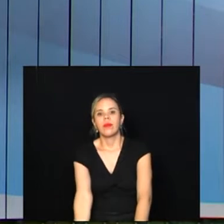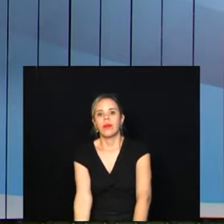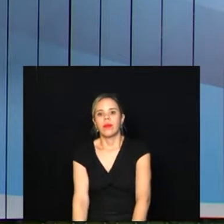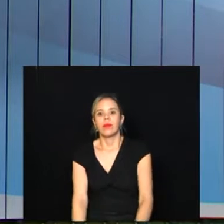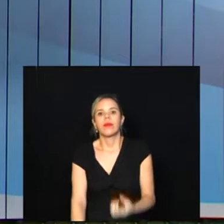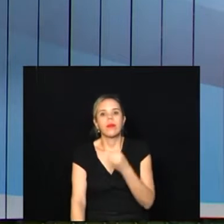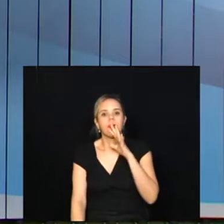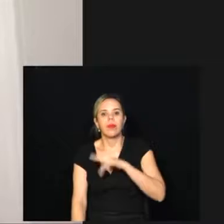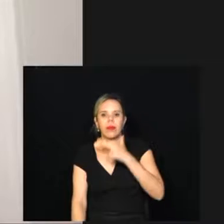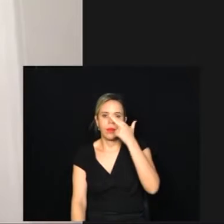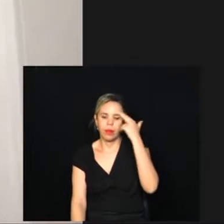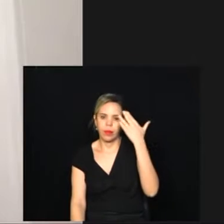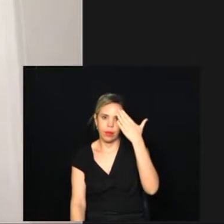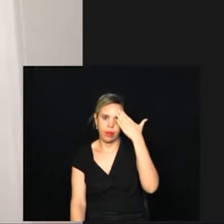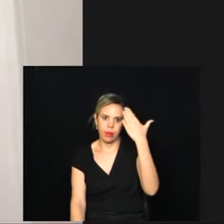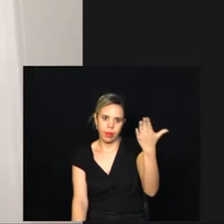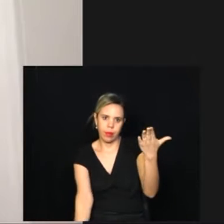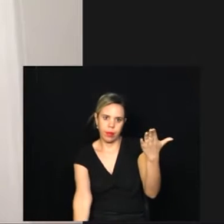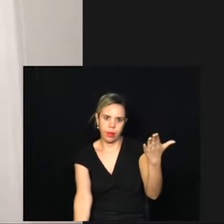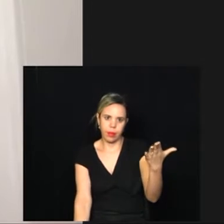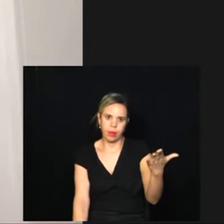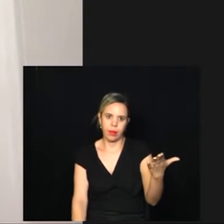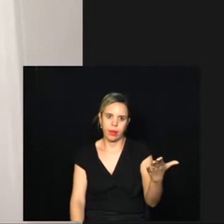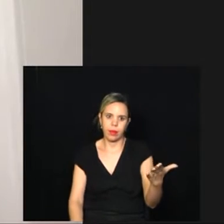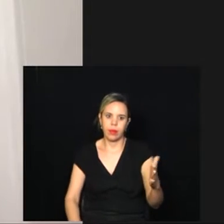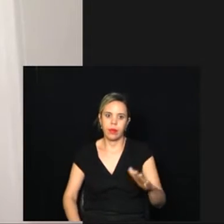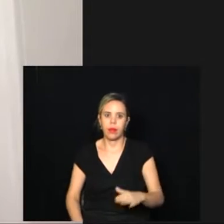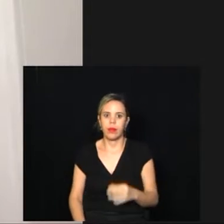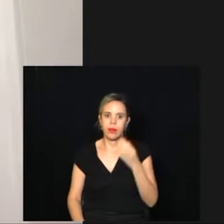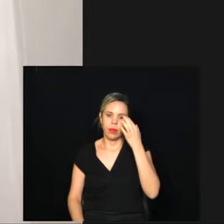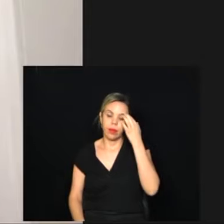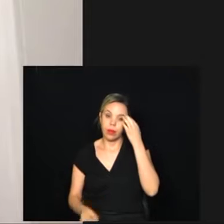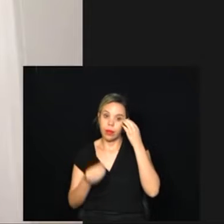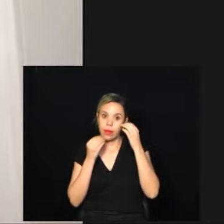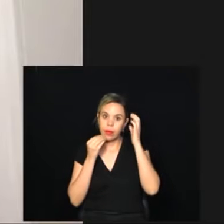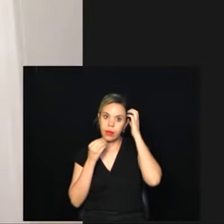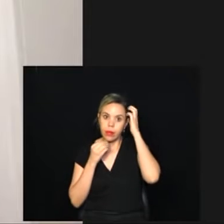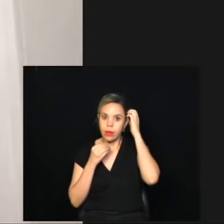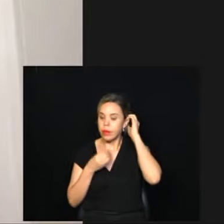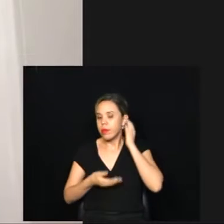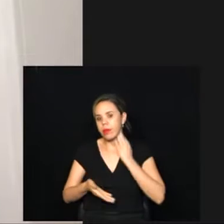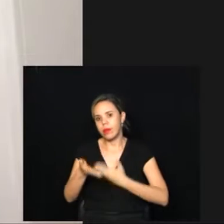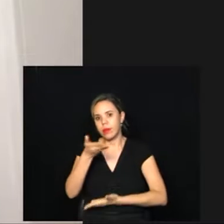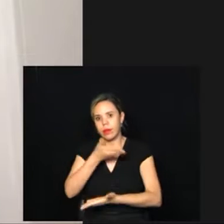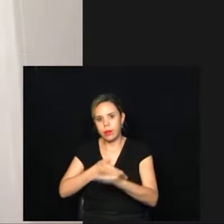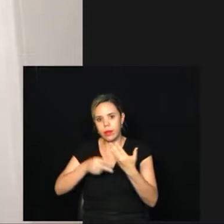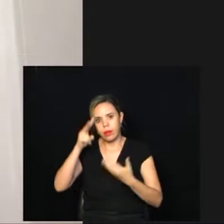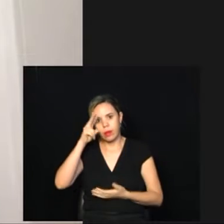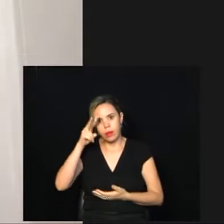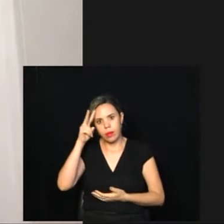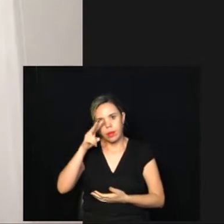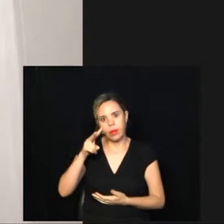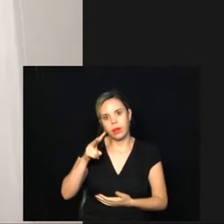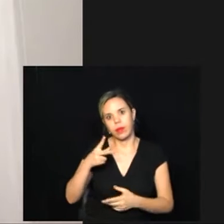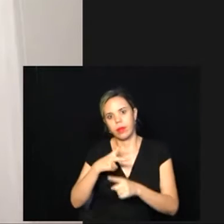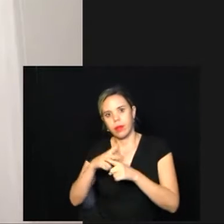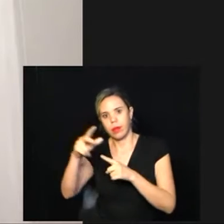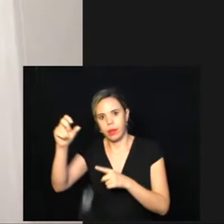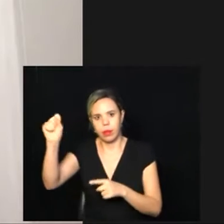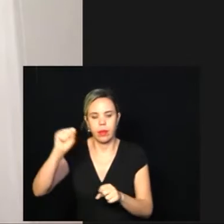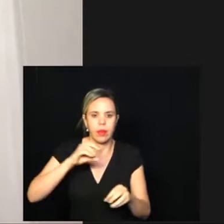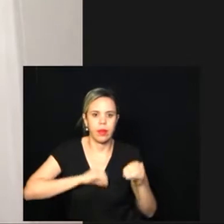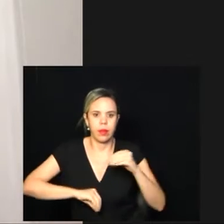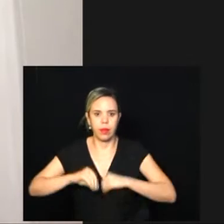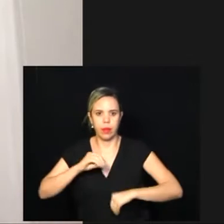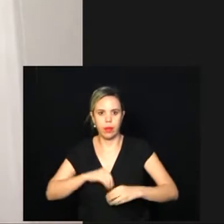Boa tarde, obrigado, Gabriel e o Câmara Notícias por essa oportunidade de estar aqui compartilhando a minha história de superação da